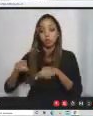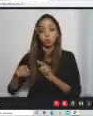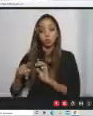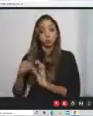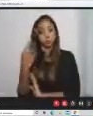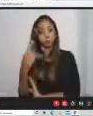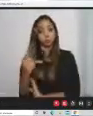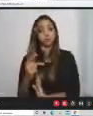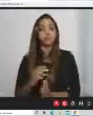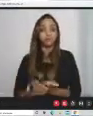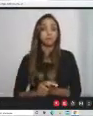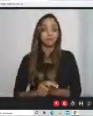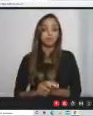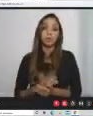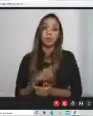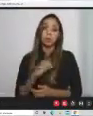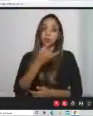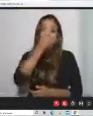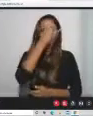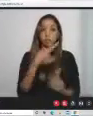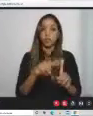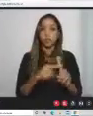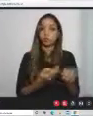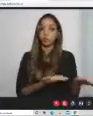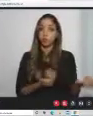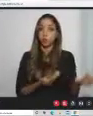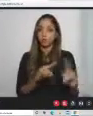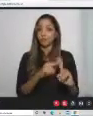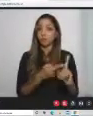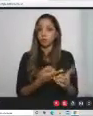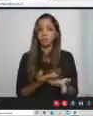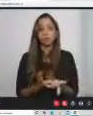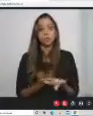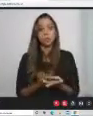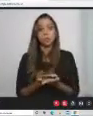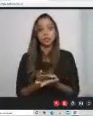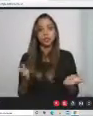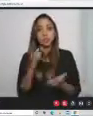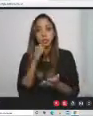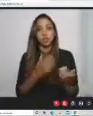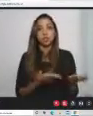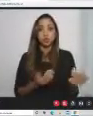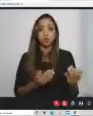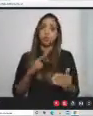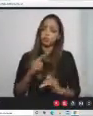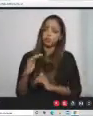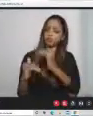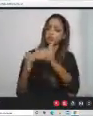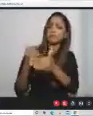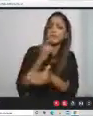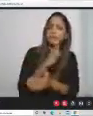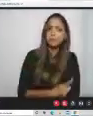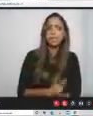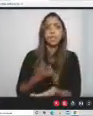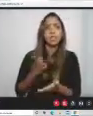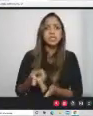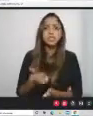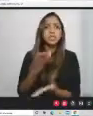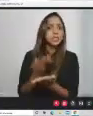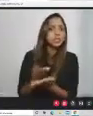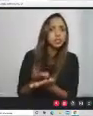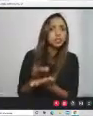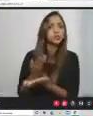que a gente combata a gravidez na adolescência, para que as nossas adolescentes possam se desenvolver, possam seguir estudando, possam seguir se projetando para o